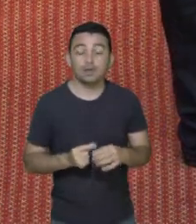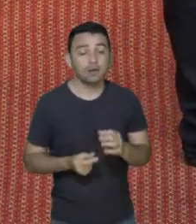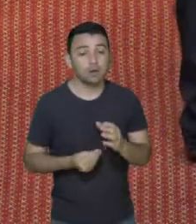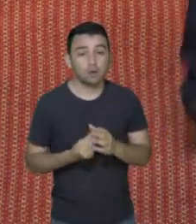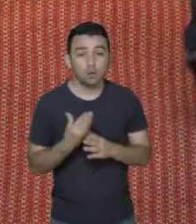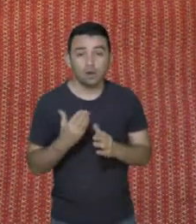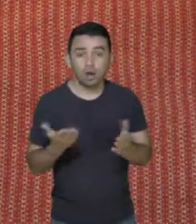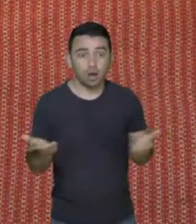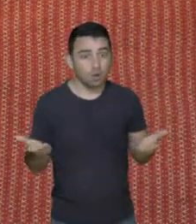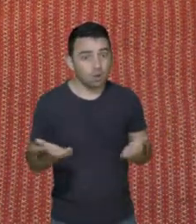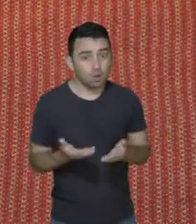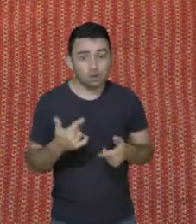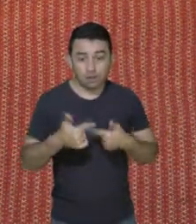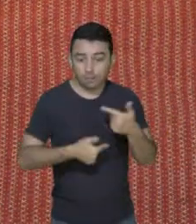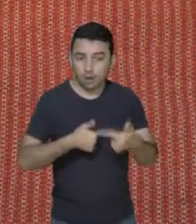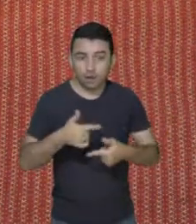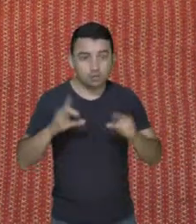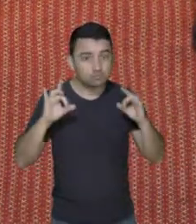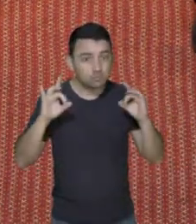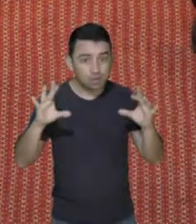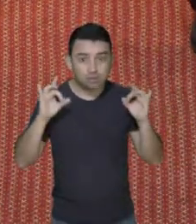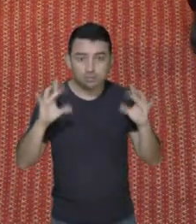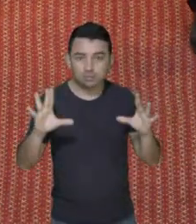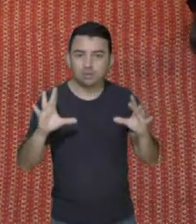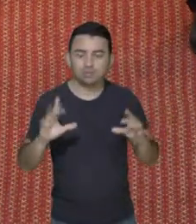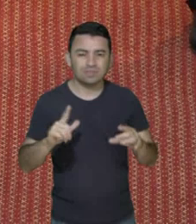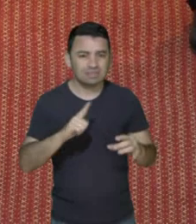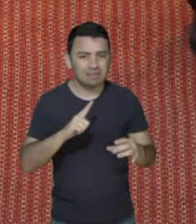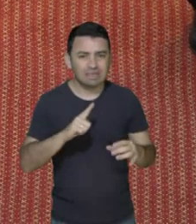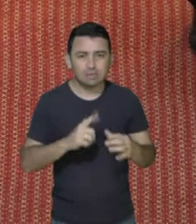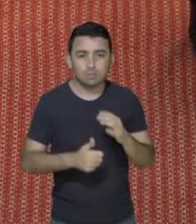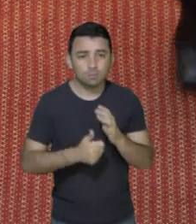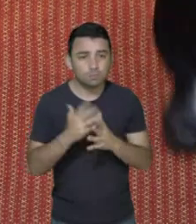um trabalho excepcional. Nós temos vários